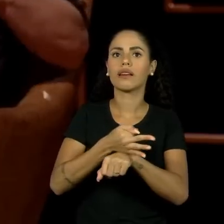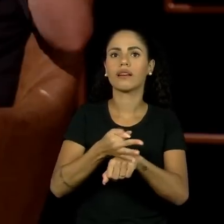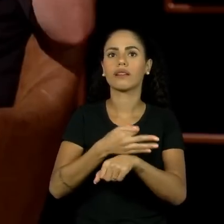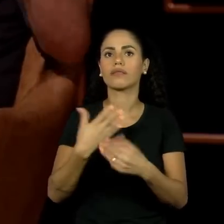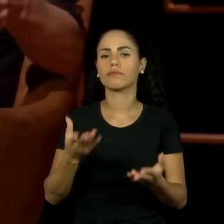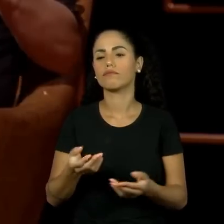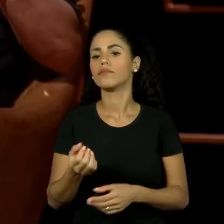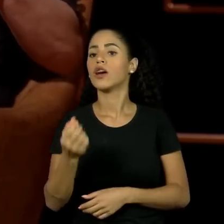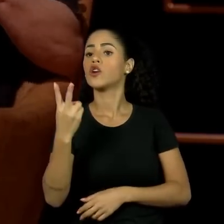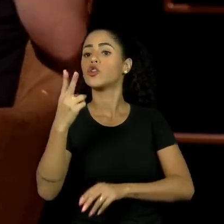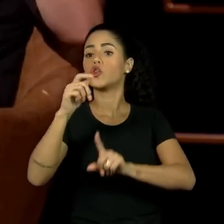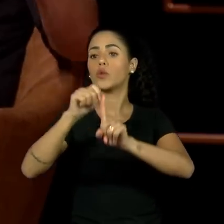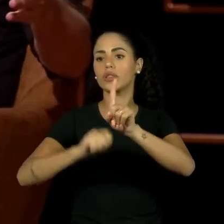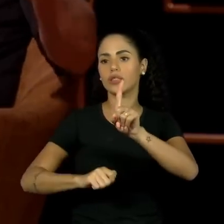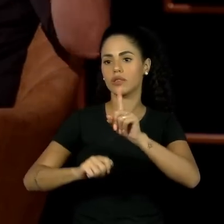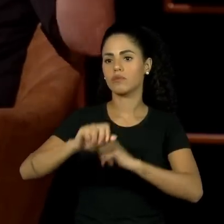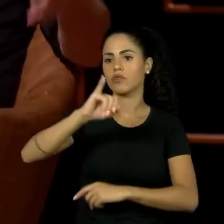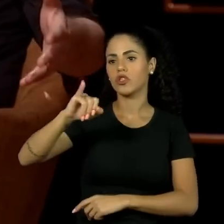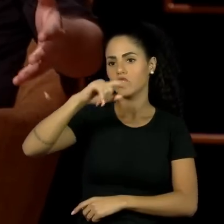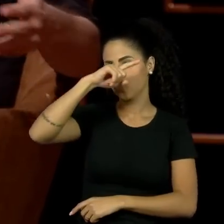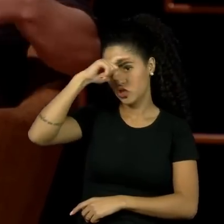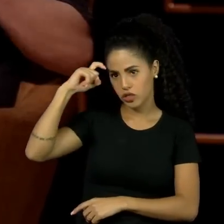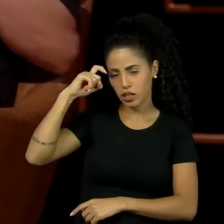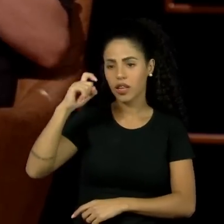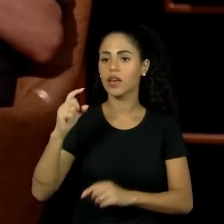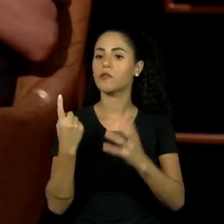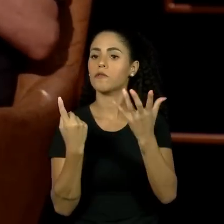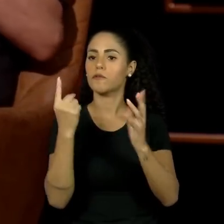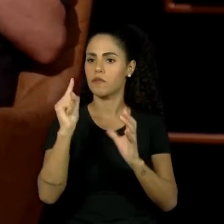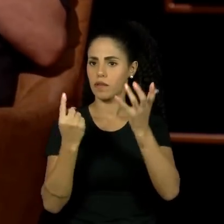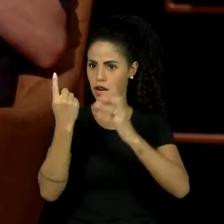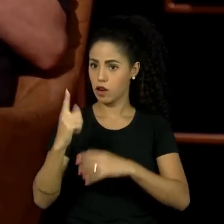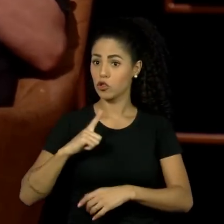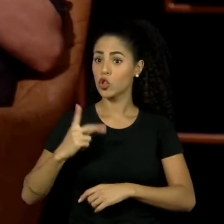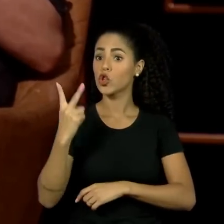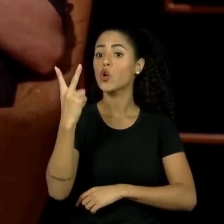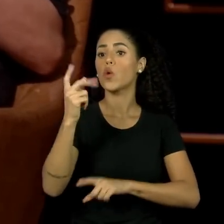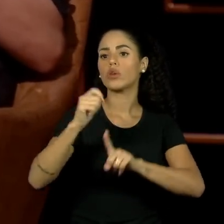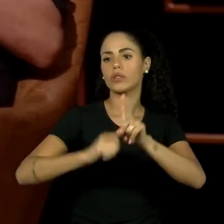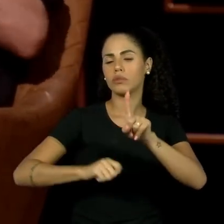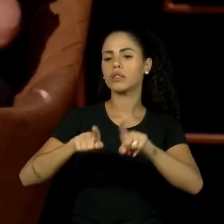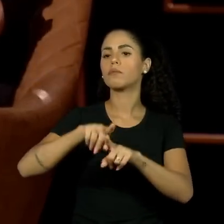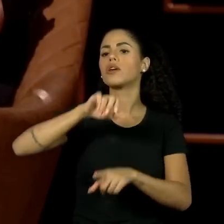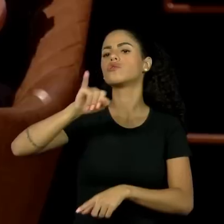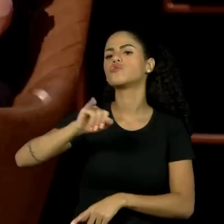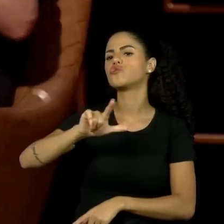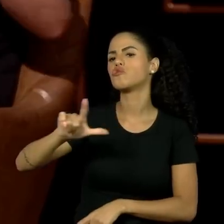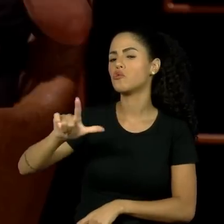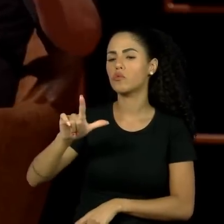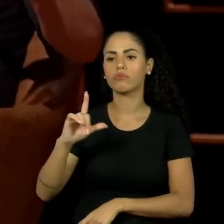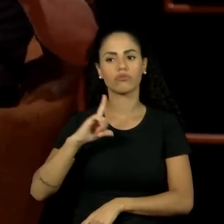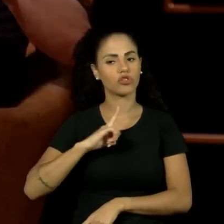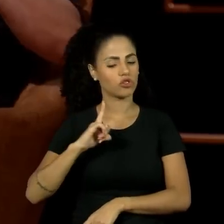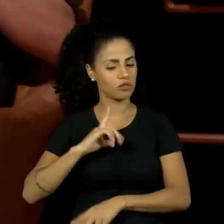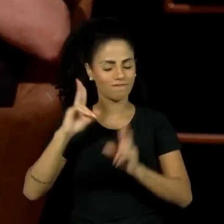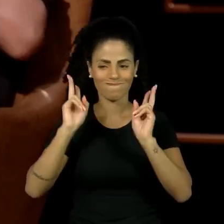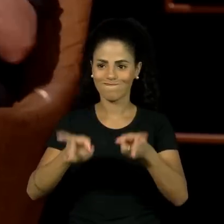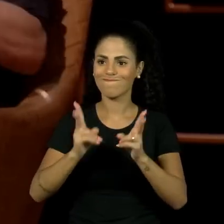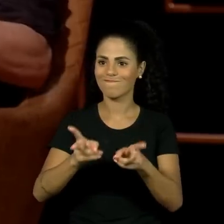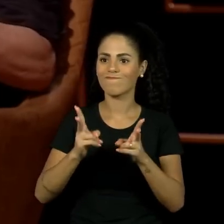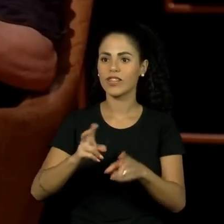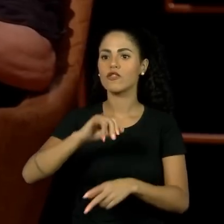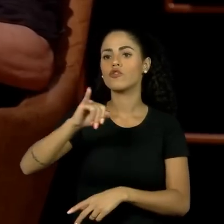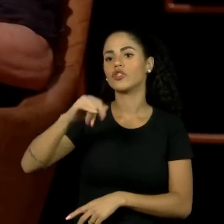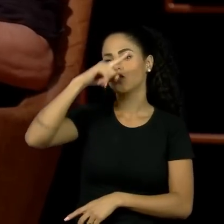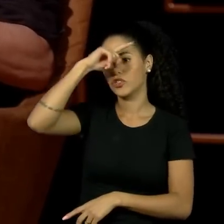2 meses de férias, janeiro e fevereiro integral, julho também. Enfim, mas todo janeiro e fevereiro eu ia